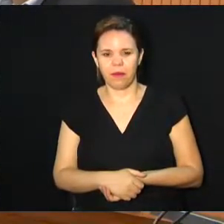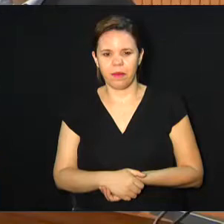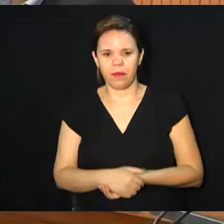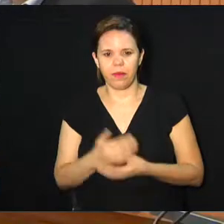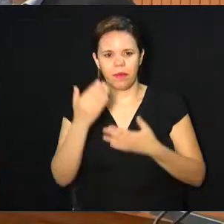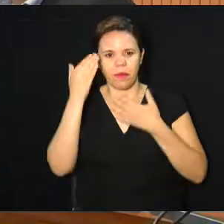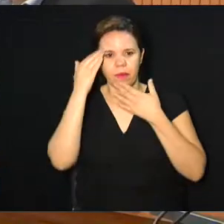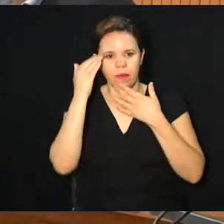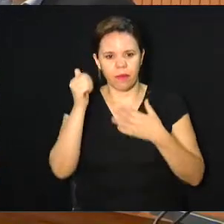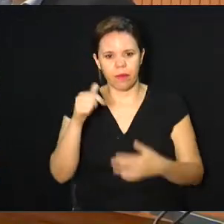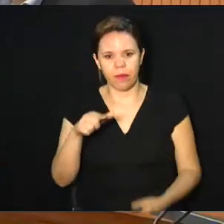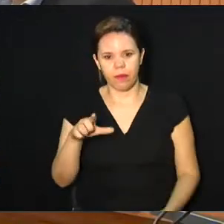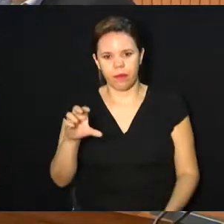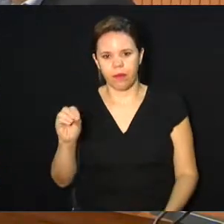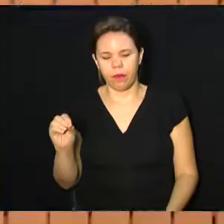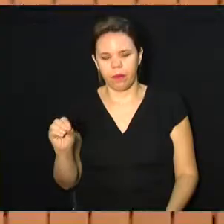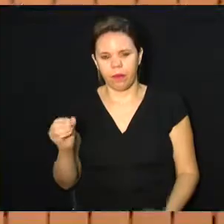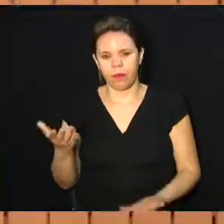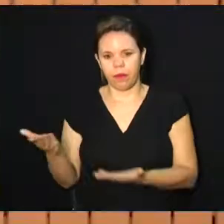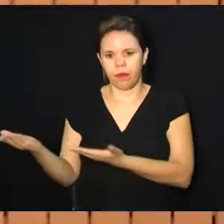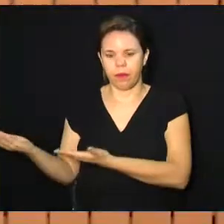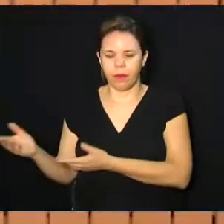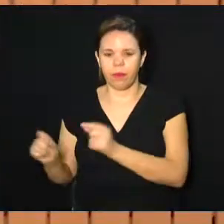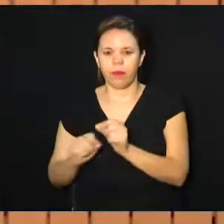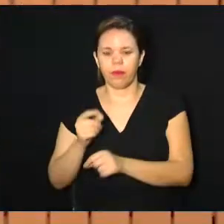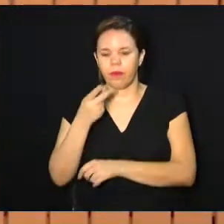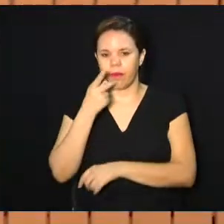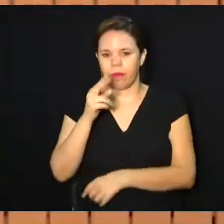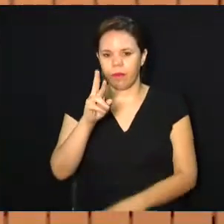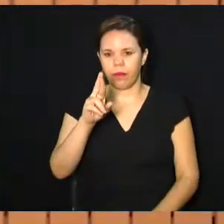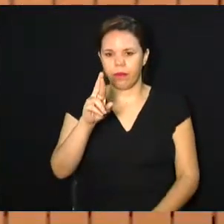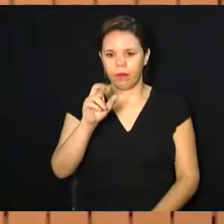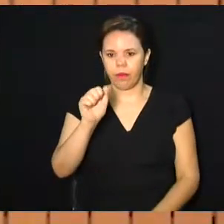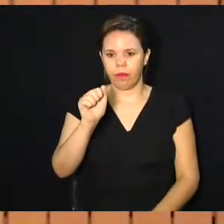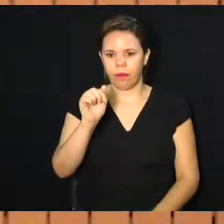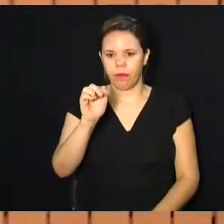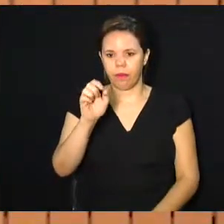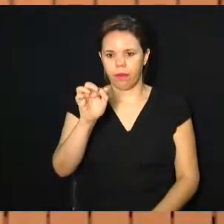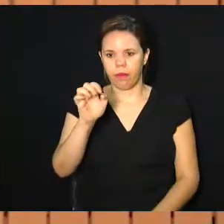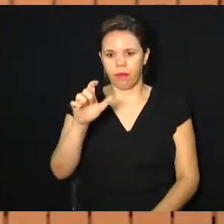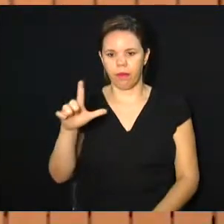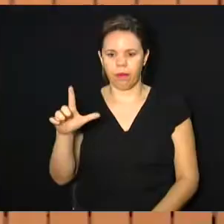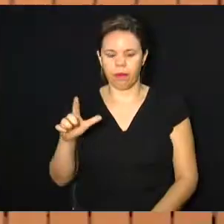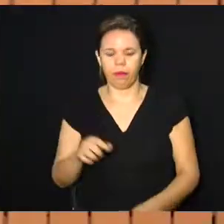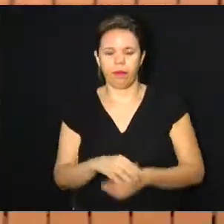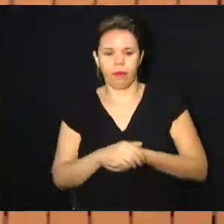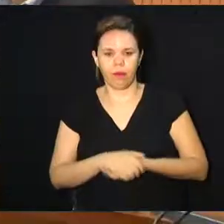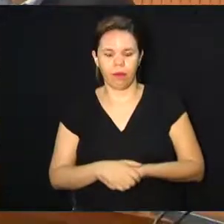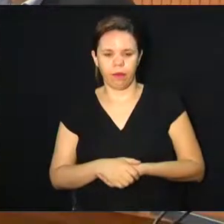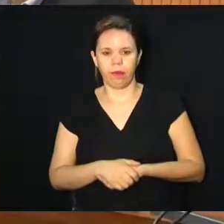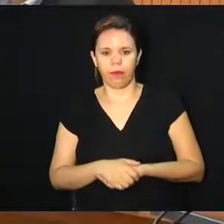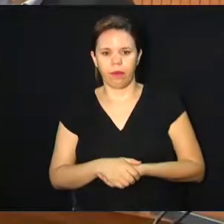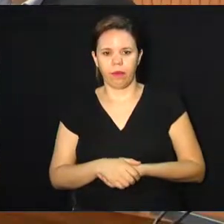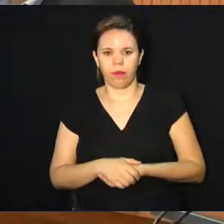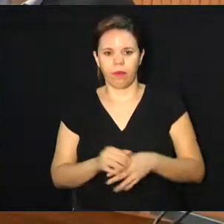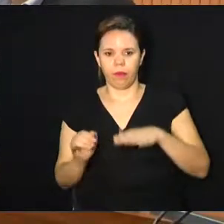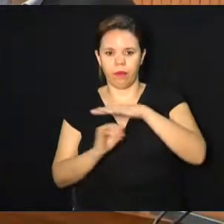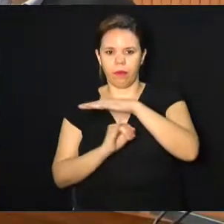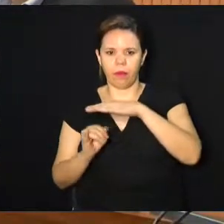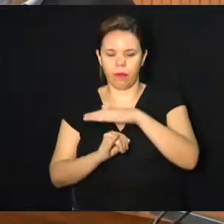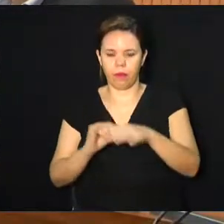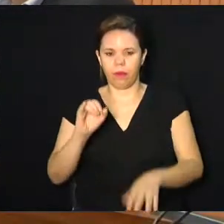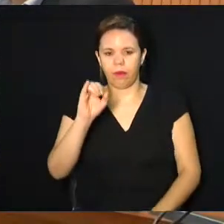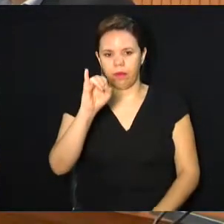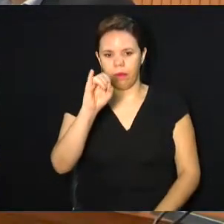Muito obrigado, Marcelo. Passo a palavra agora a Rafael Calabria, do IDEC, Instituto Brasileiro